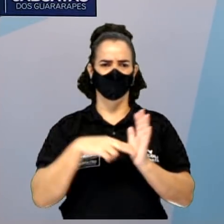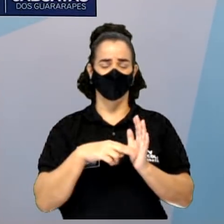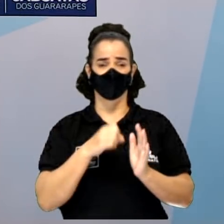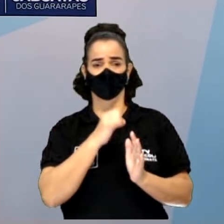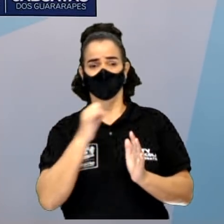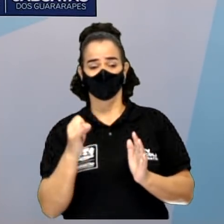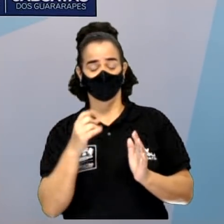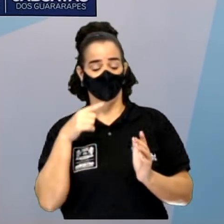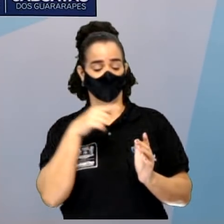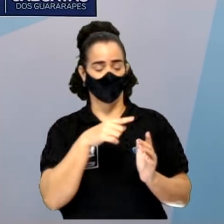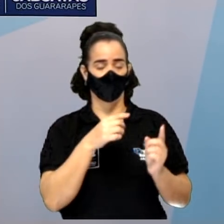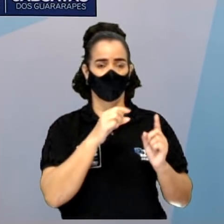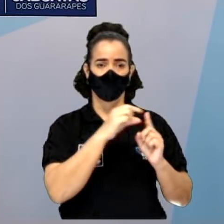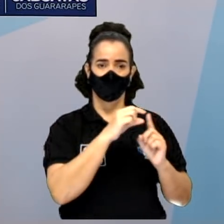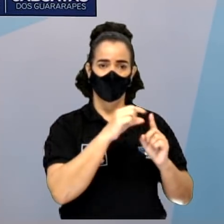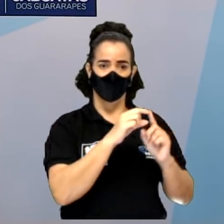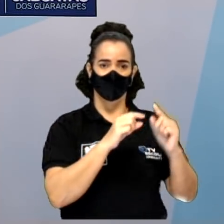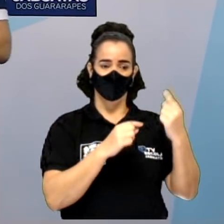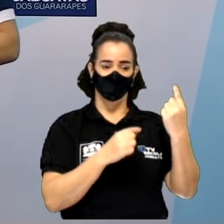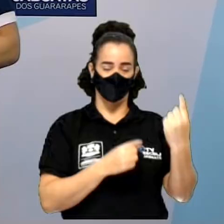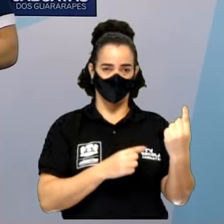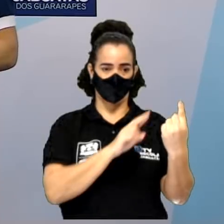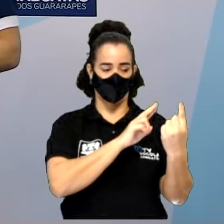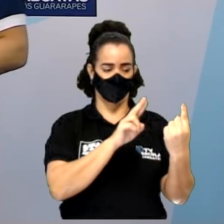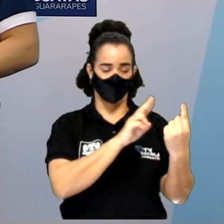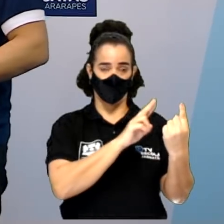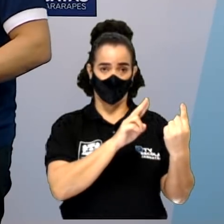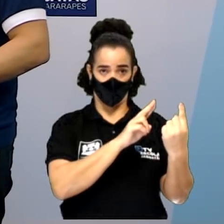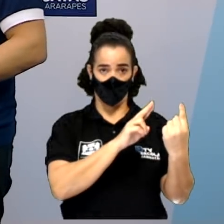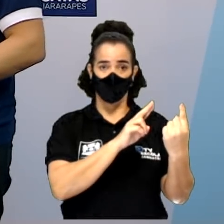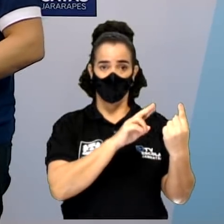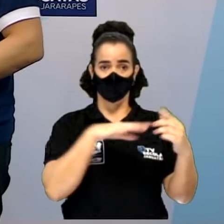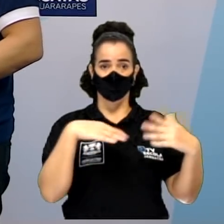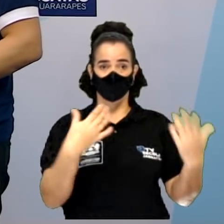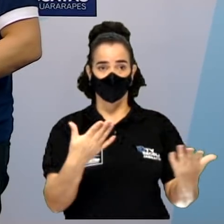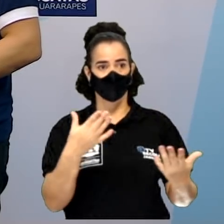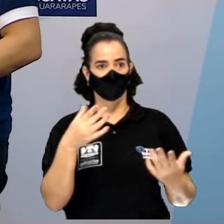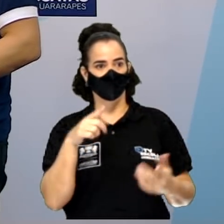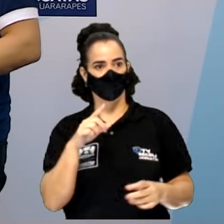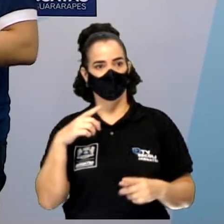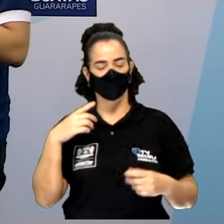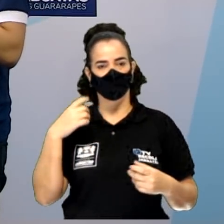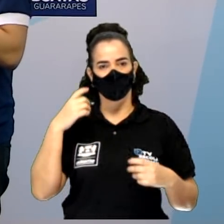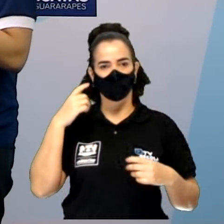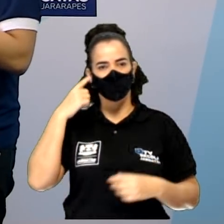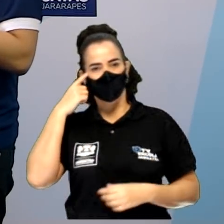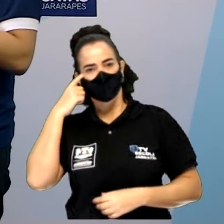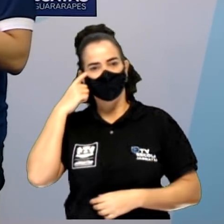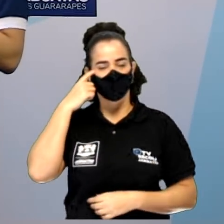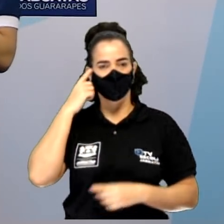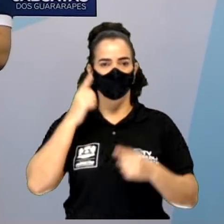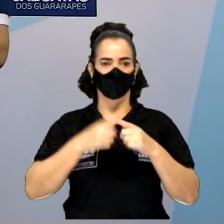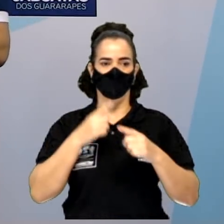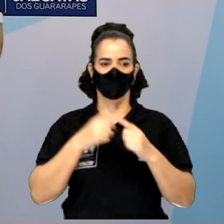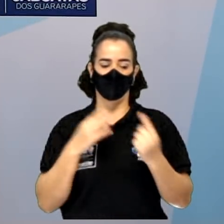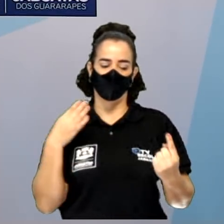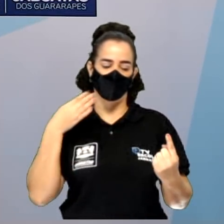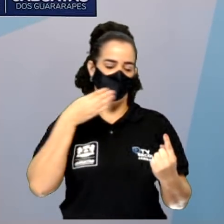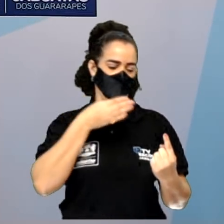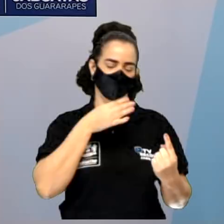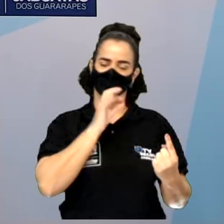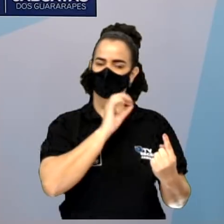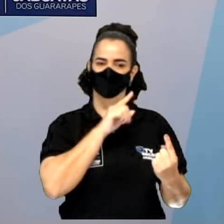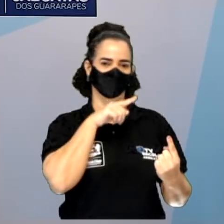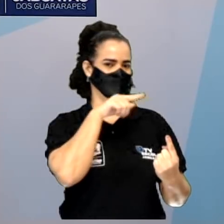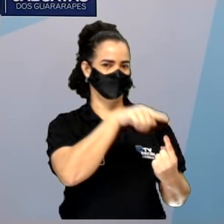referência a presente e presente é um nome, a gente vai ficar aí com a pulga atrás da orelha. Porque a referência não está sendo direta para